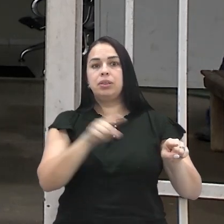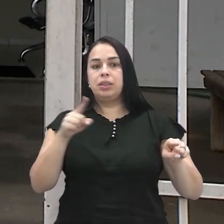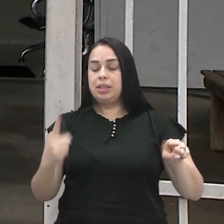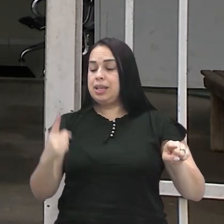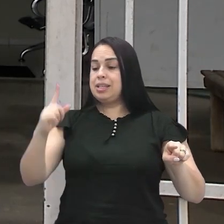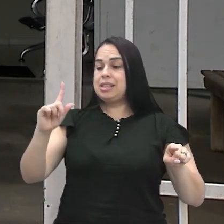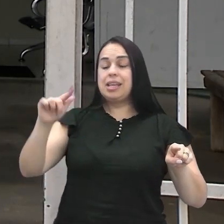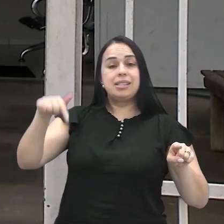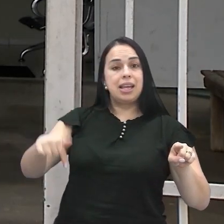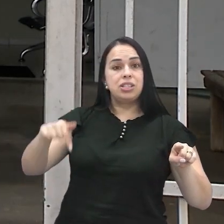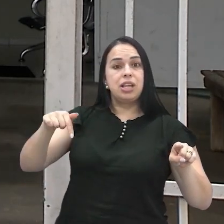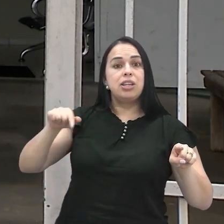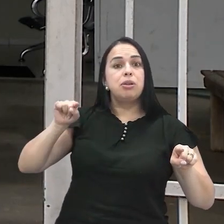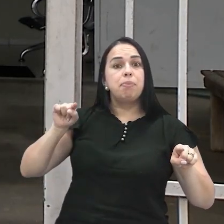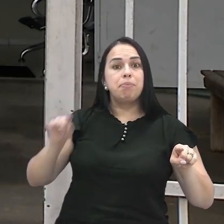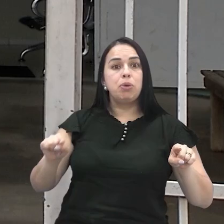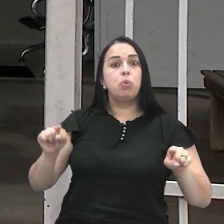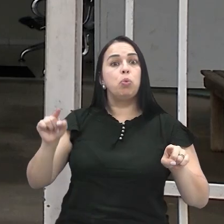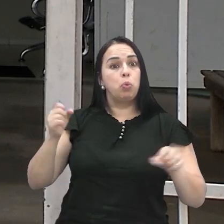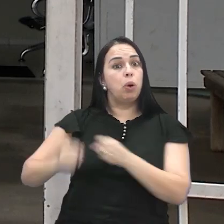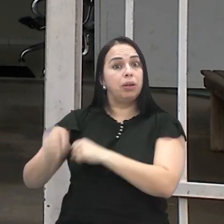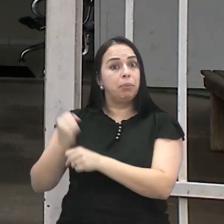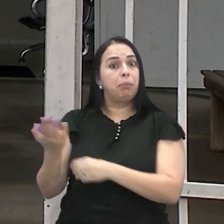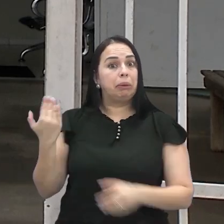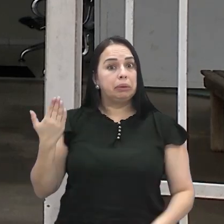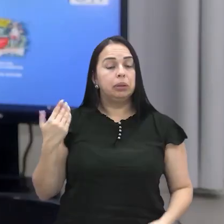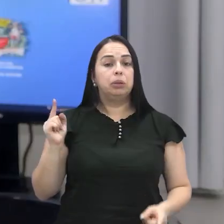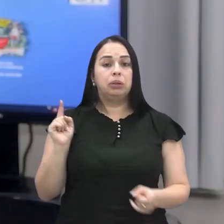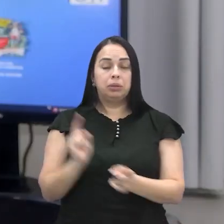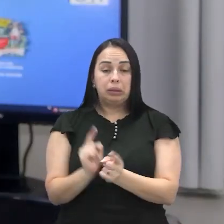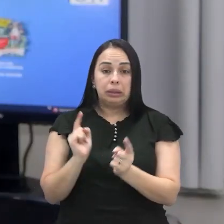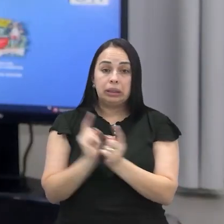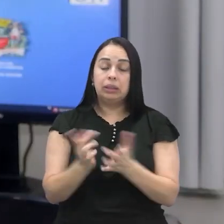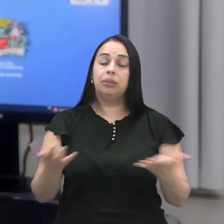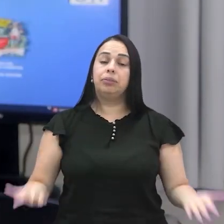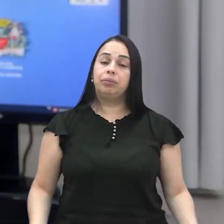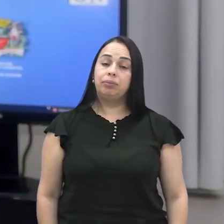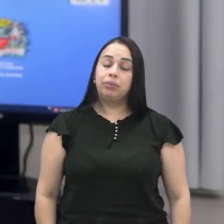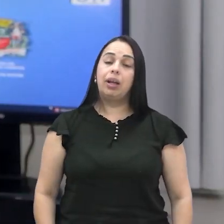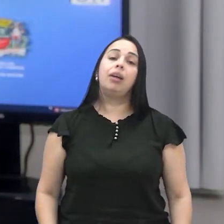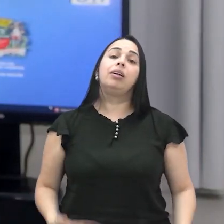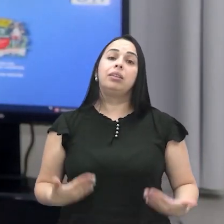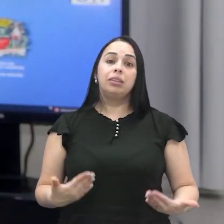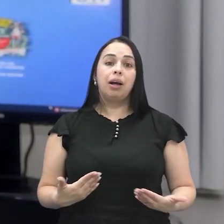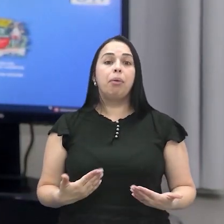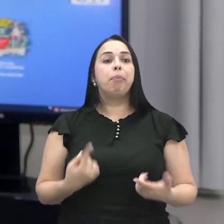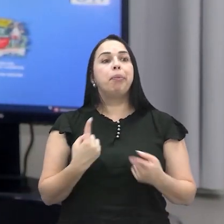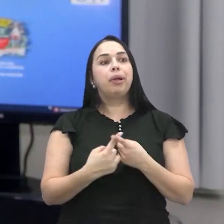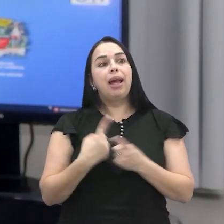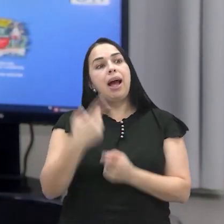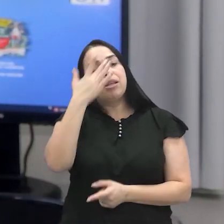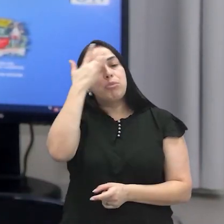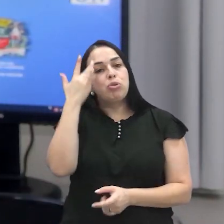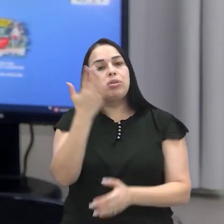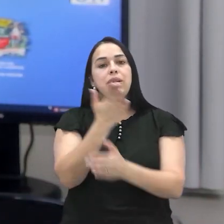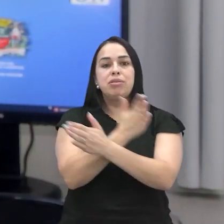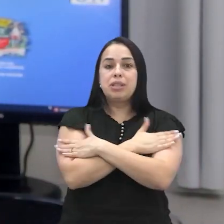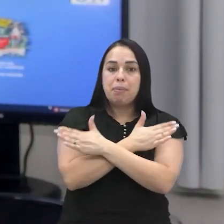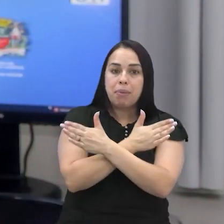atendimentos contra 17.108 no ano passado. E a gente atrela muito essa questão ao desemprego,